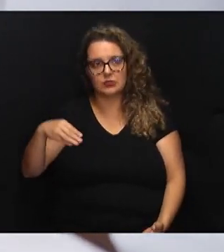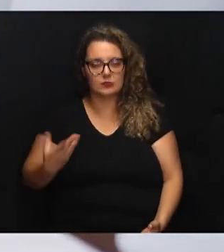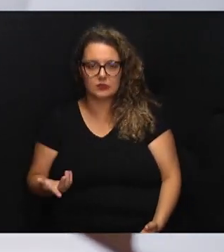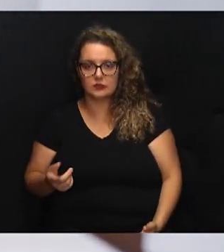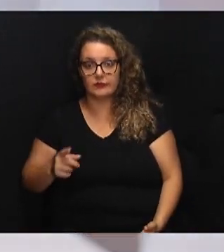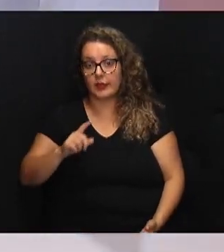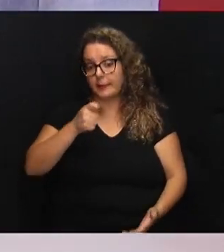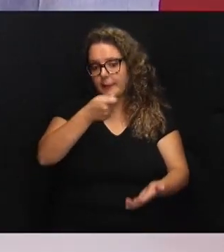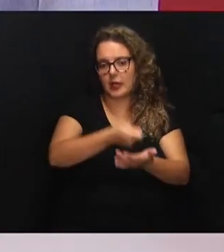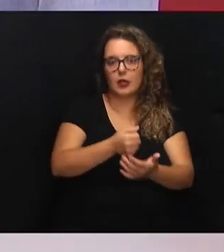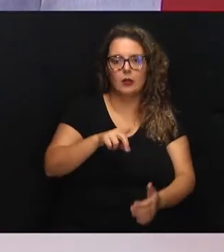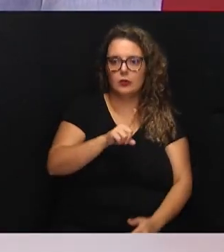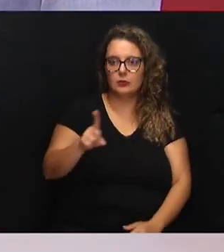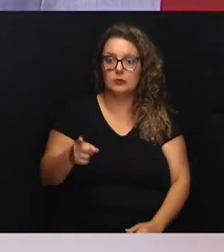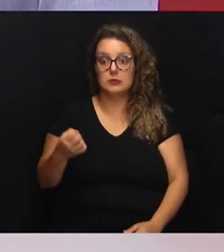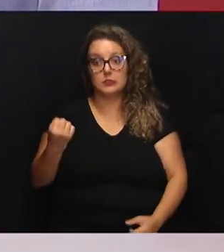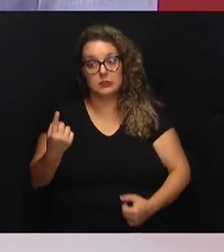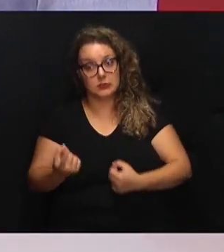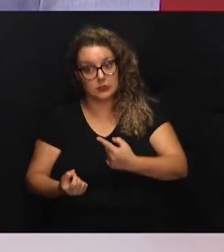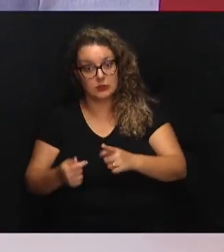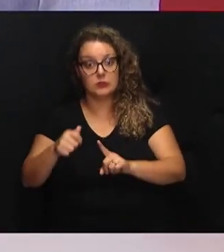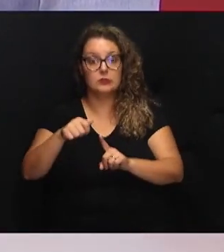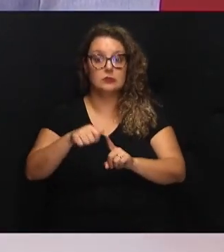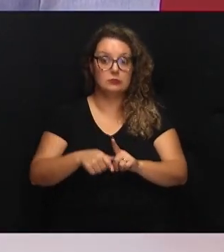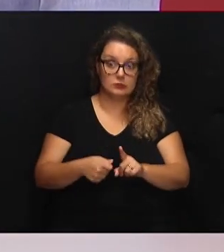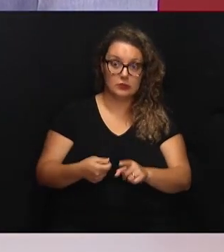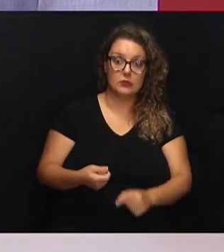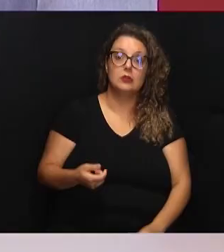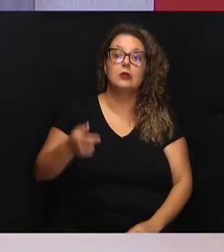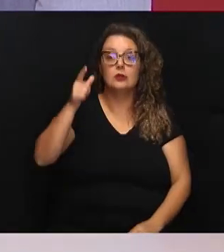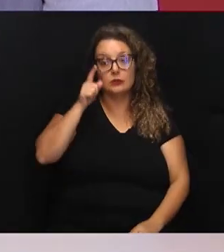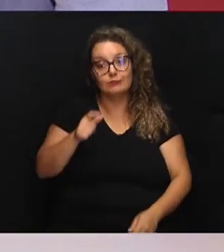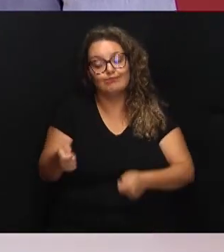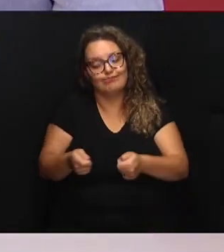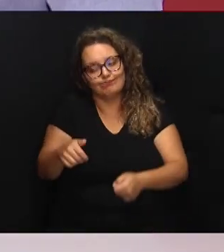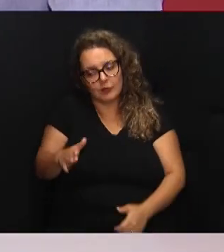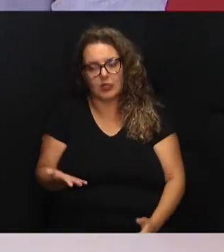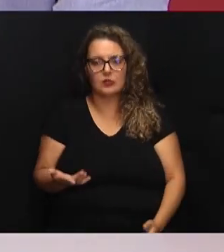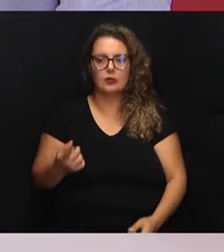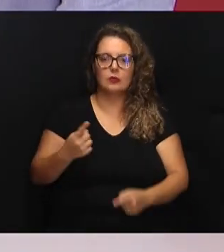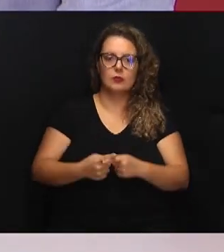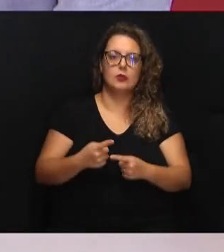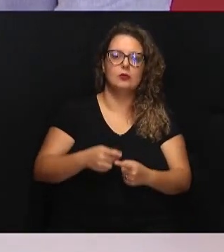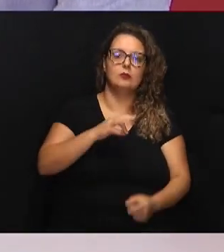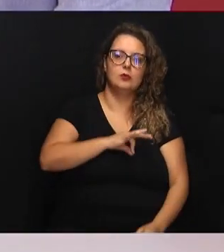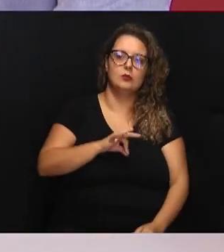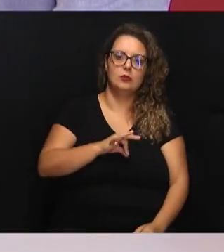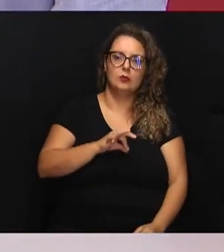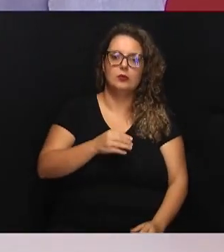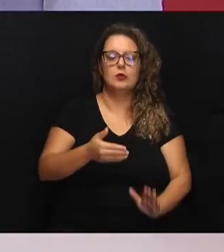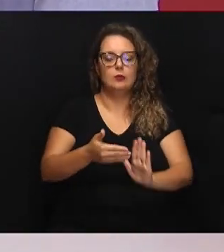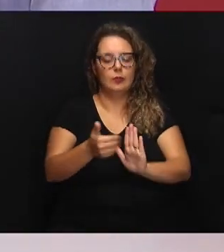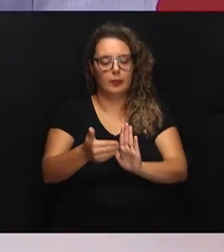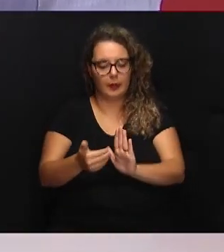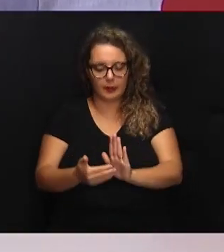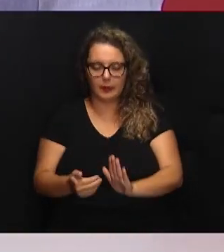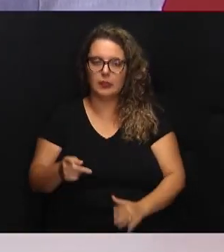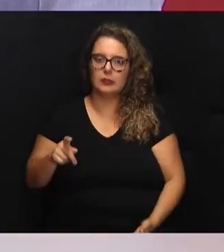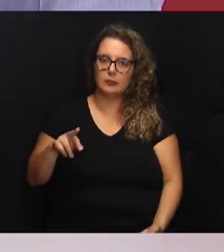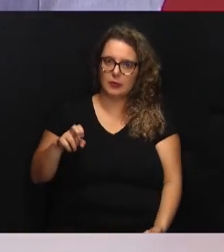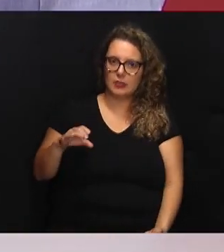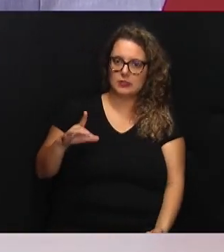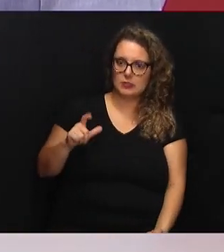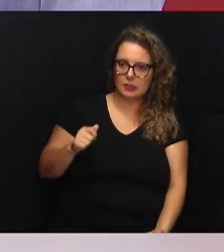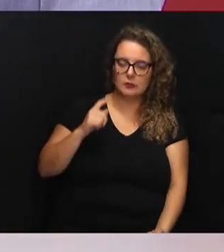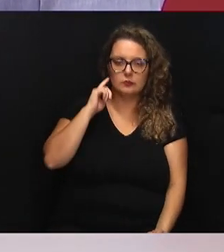você tiver algum mês apertado, você vai continuar mais apertado agora, porque o seu salário já virá descontado dessa parcela.